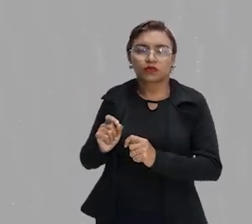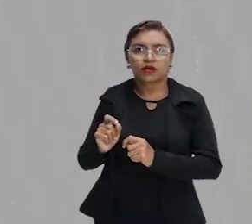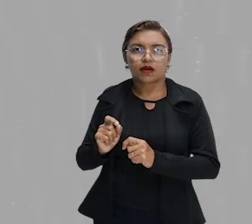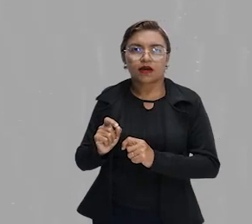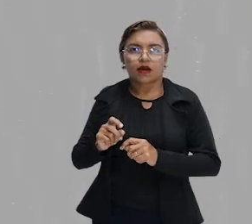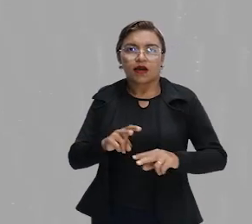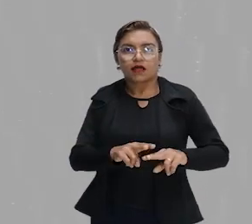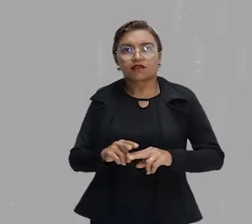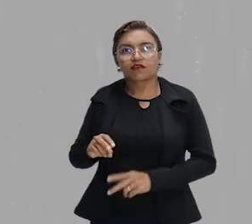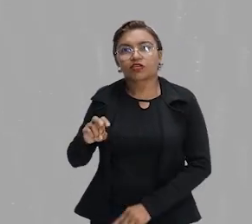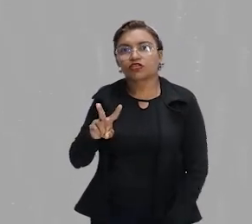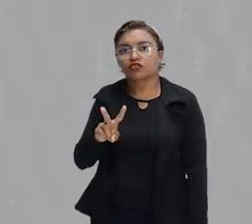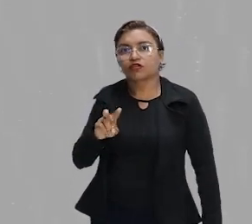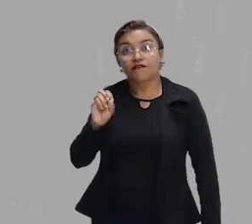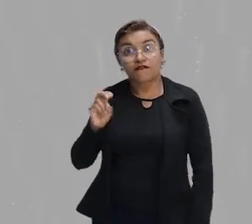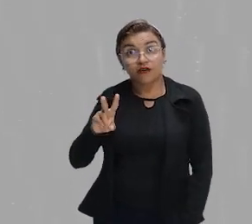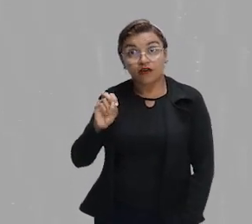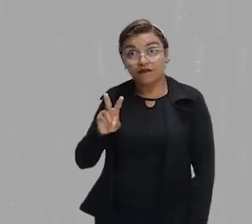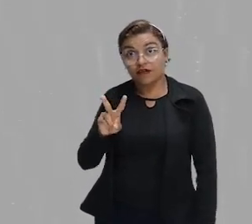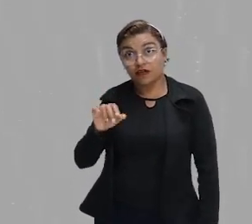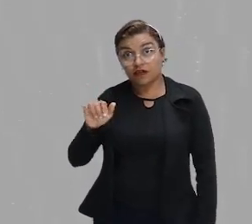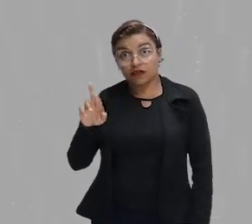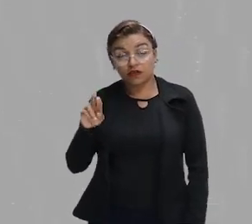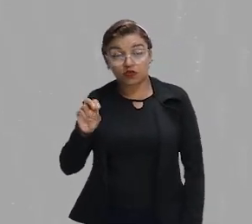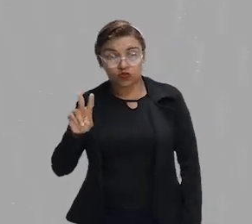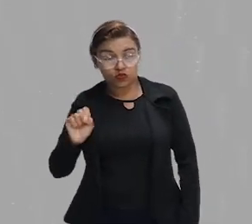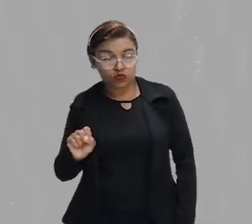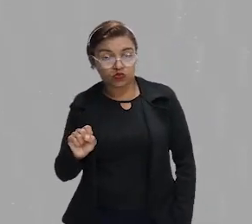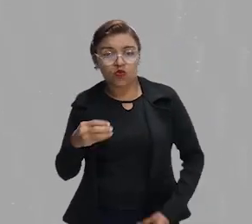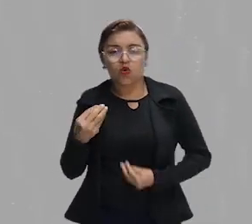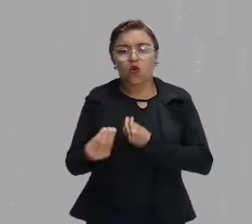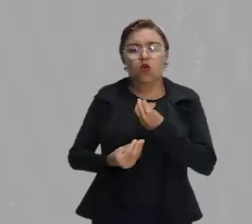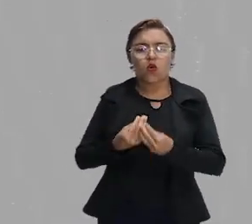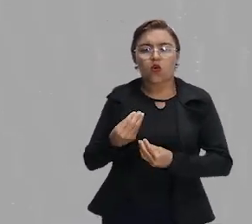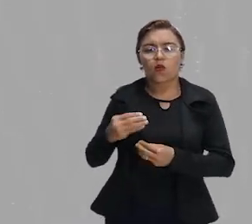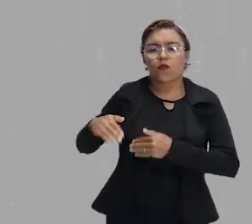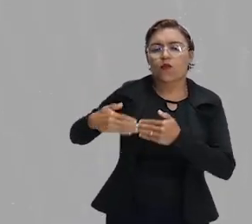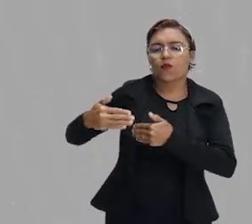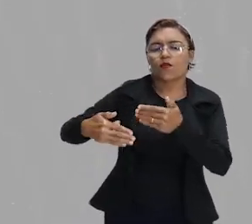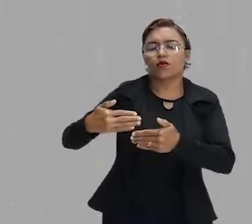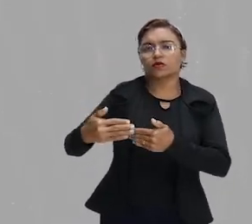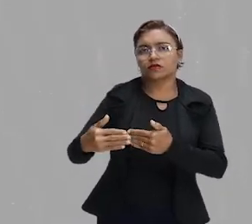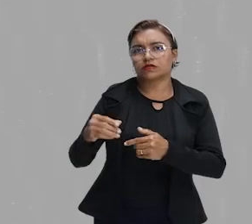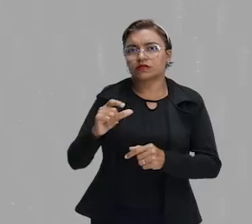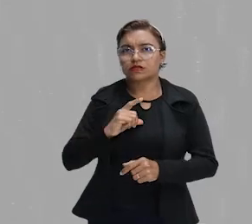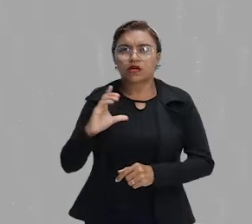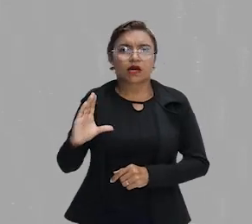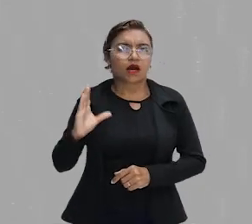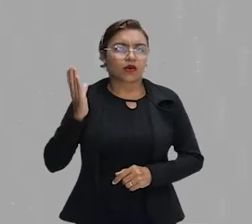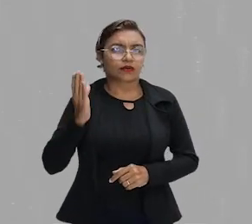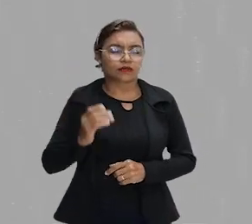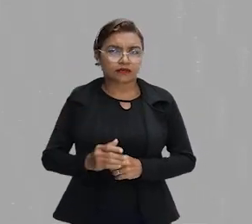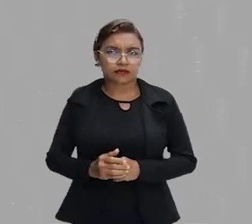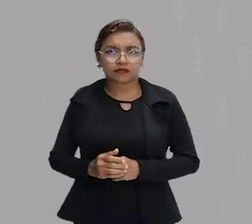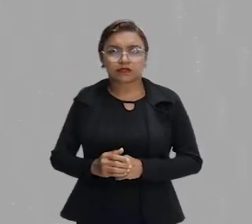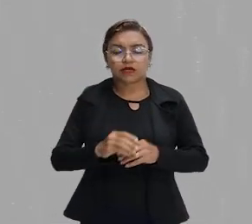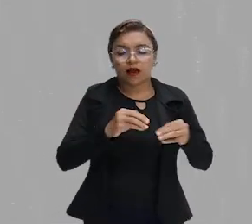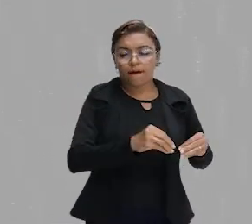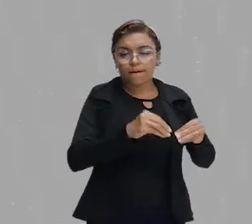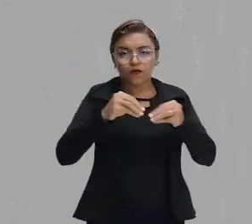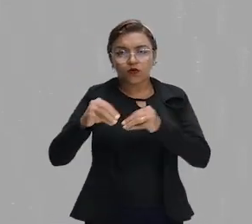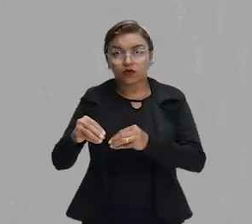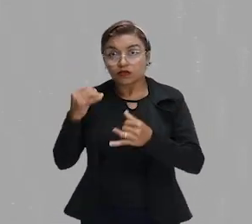vírus, em um processo chamado de quê? Qual é o mecanismo ou o processo que ocorre essa transferência